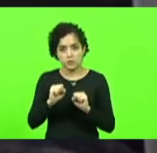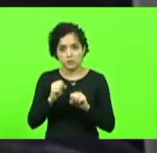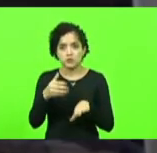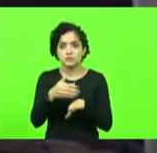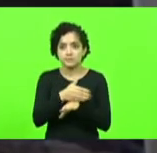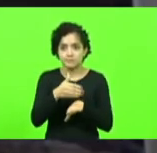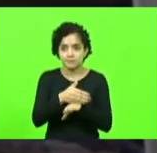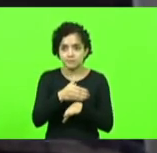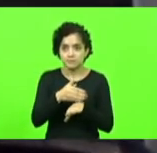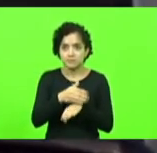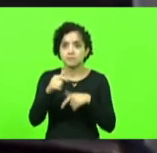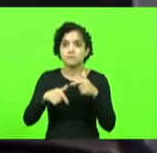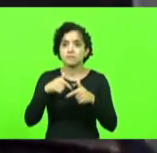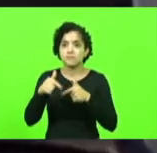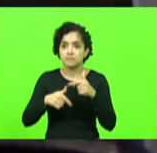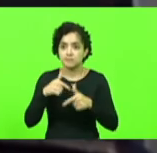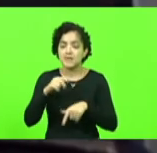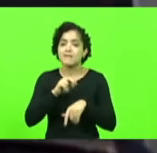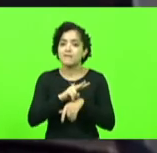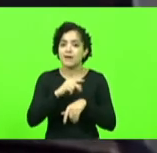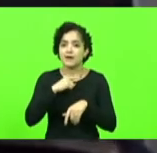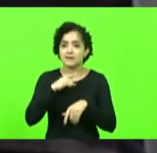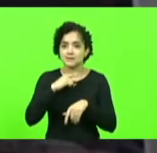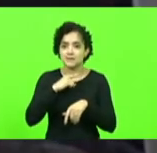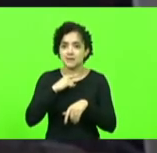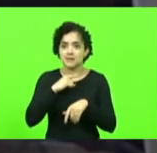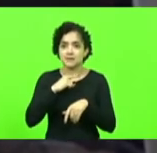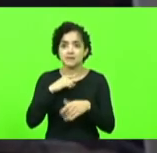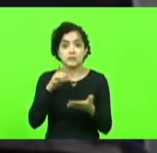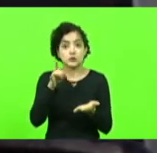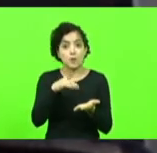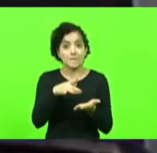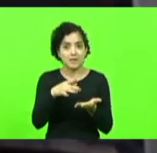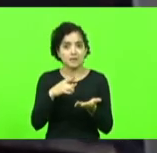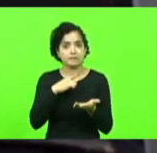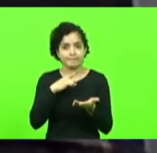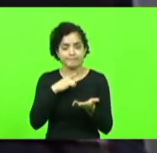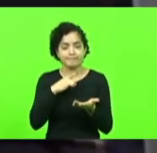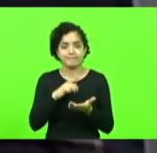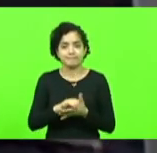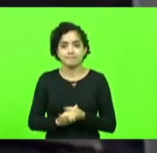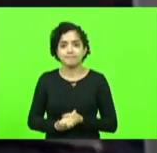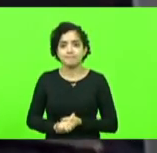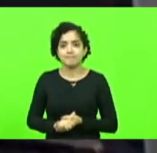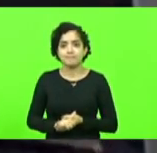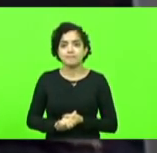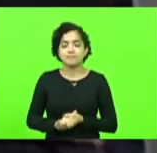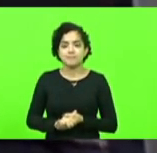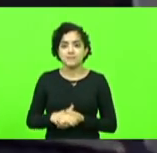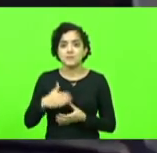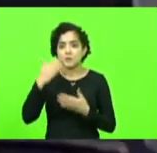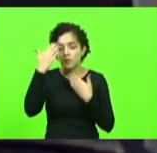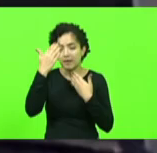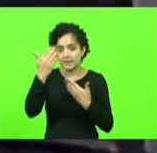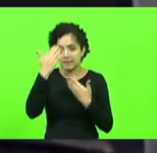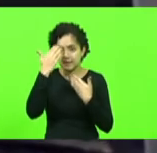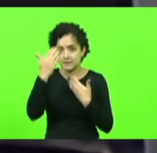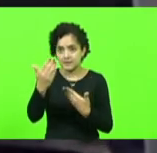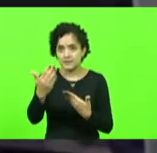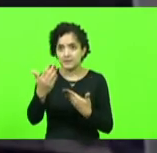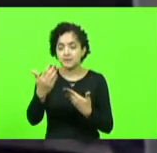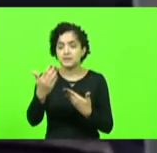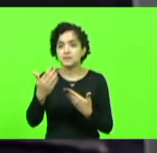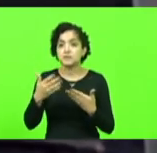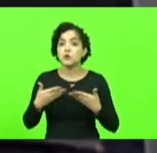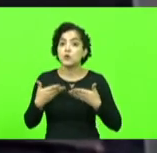de trabalho que está com vagas sobrando. Está super aquecido. Então, agradeço a participação e me coloco à disposição